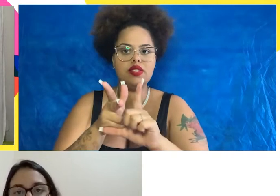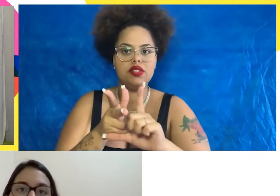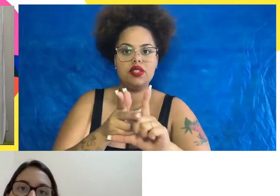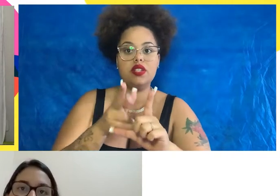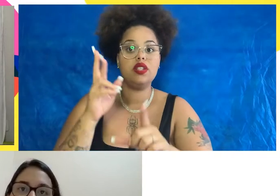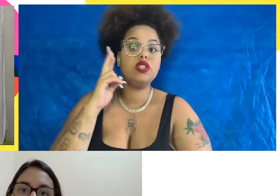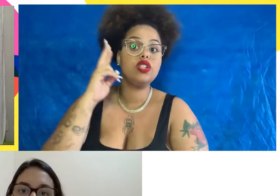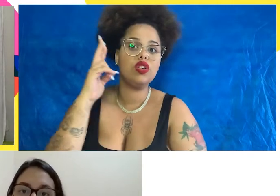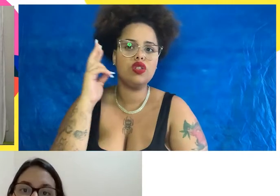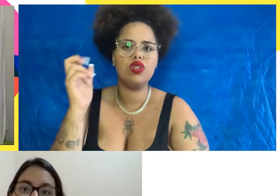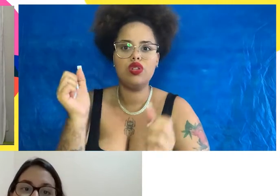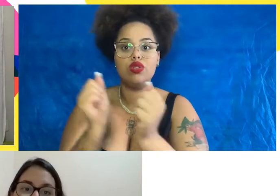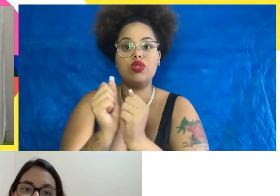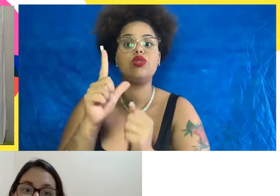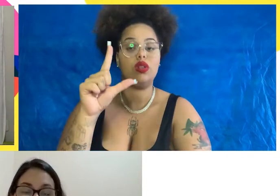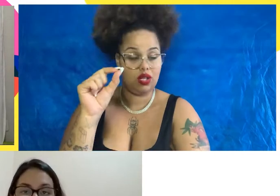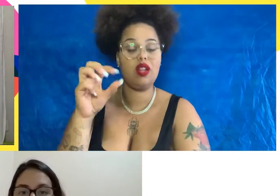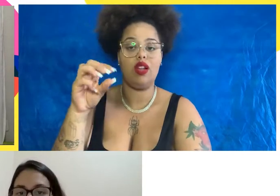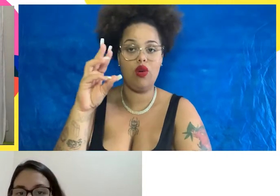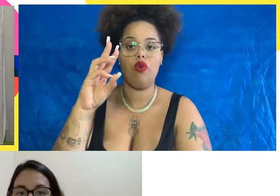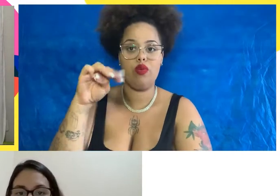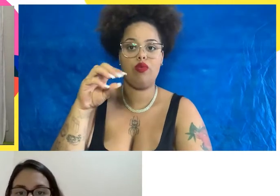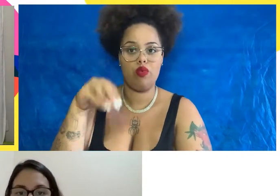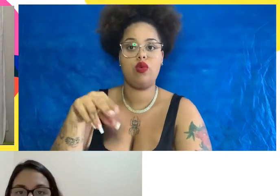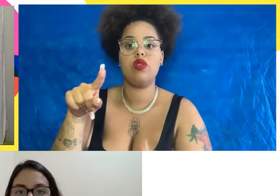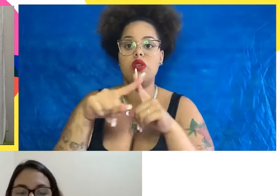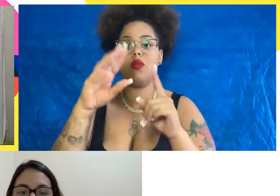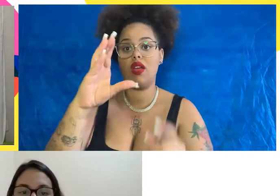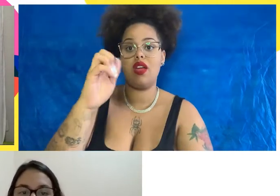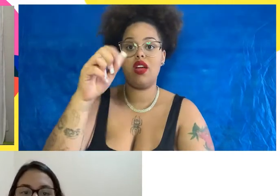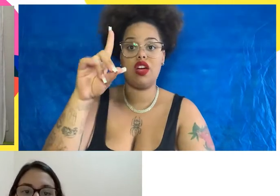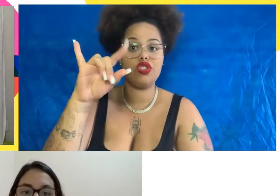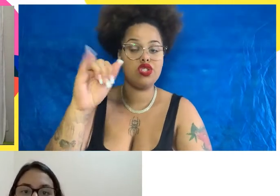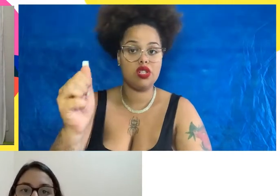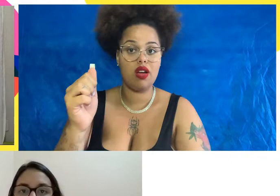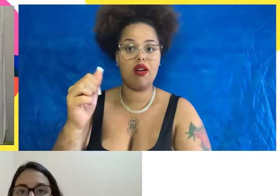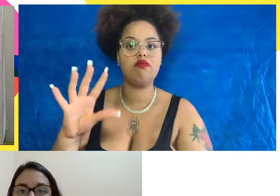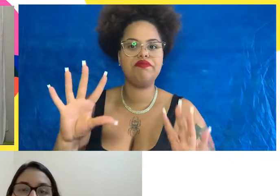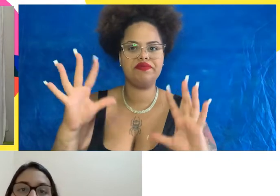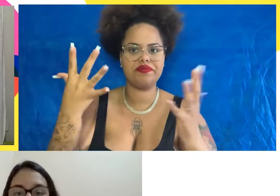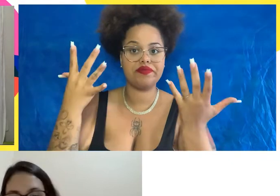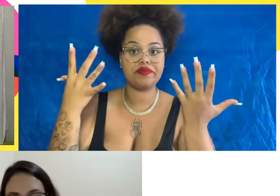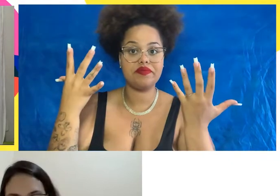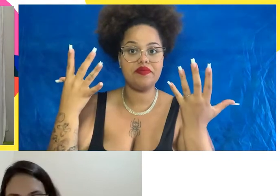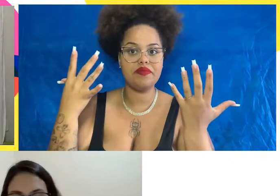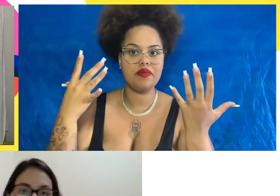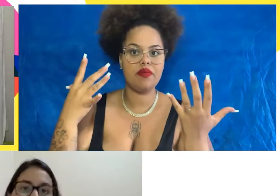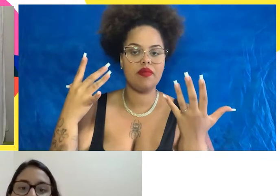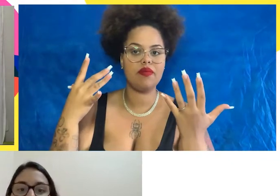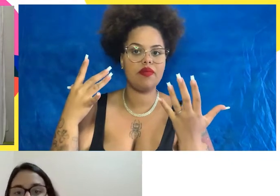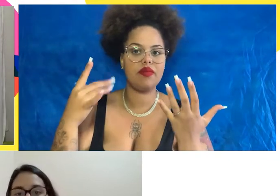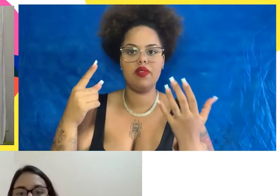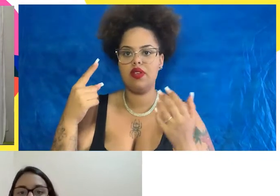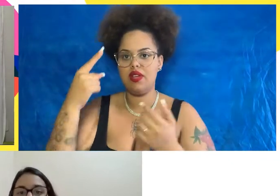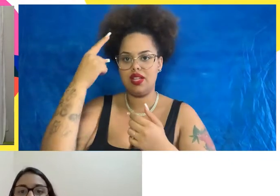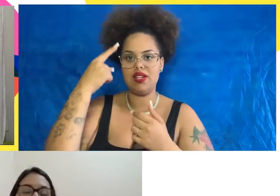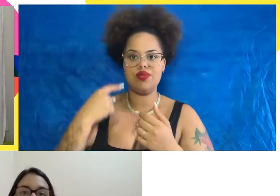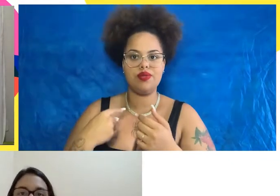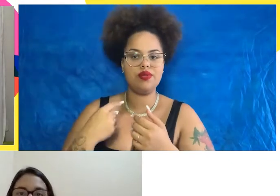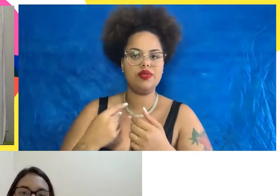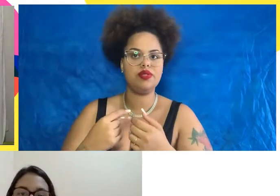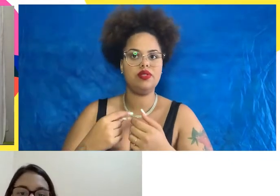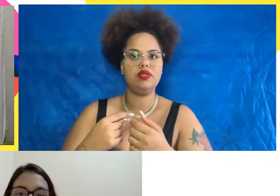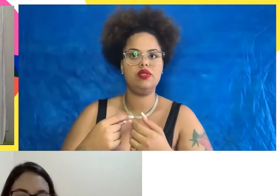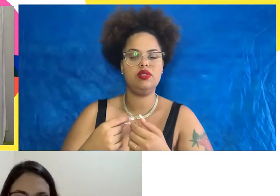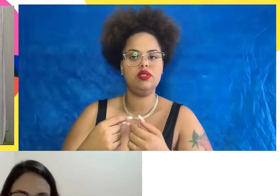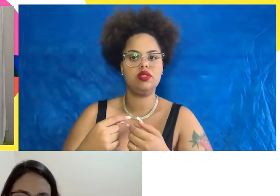diretora juntamente com o Leomon, e da Candiá Produções. A gente busca alcançar, então, esse perfil de pessoas